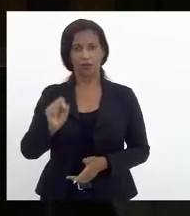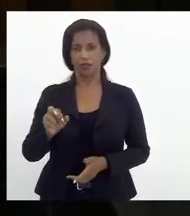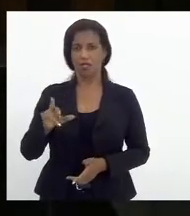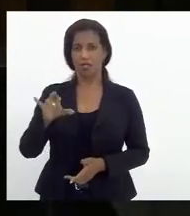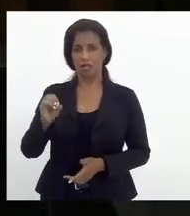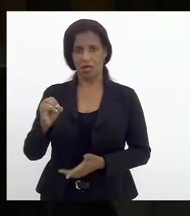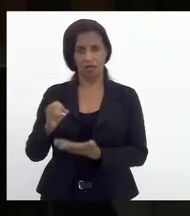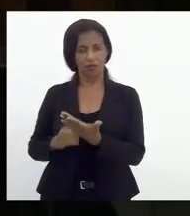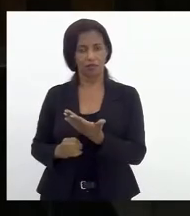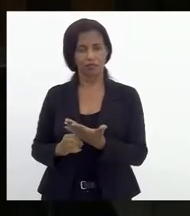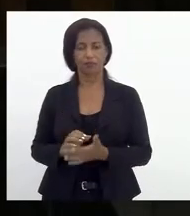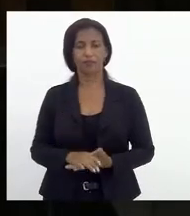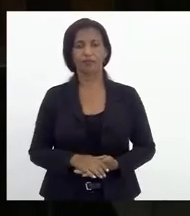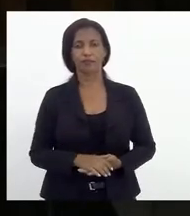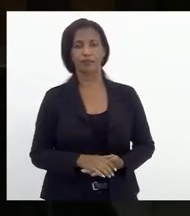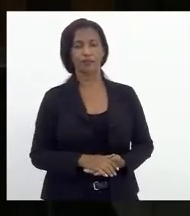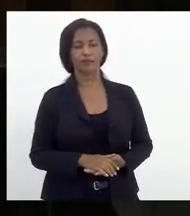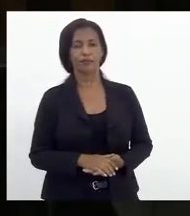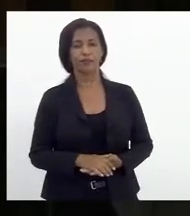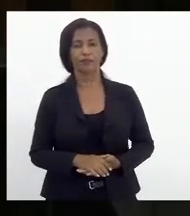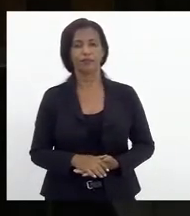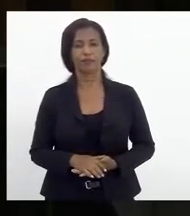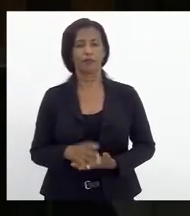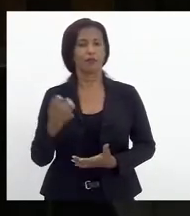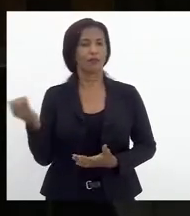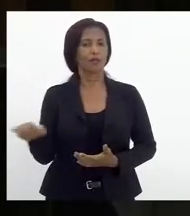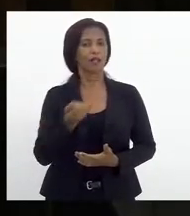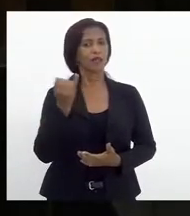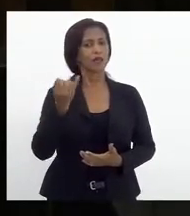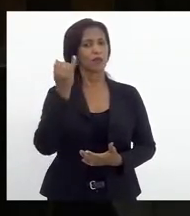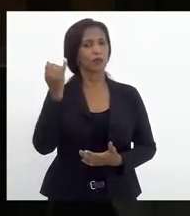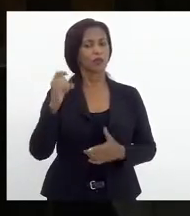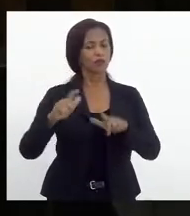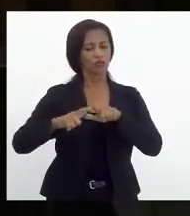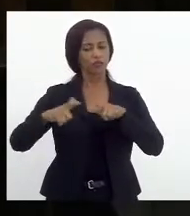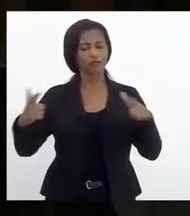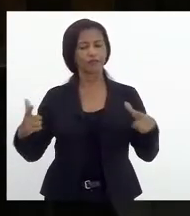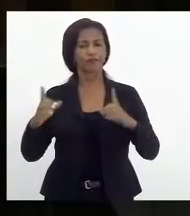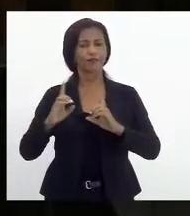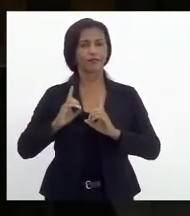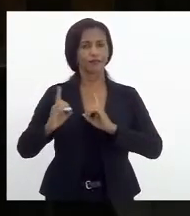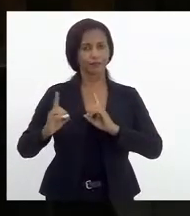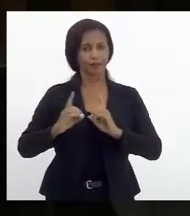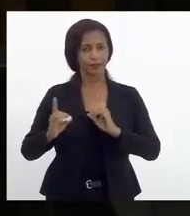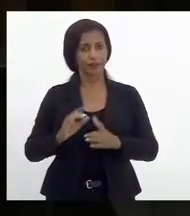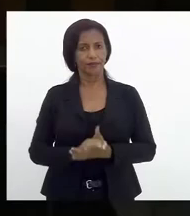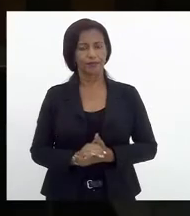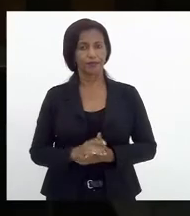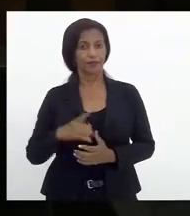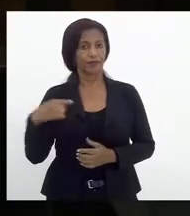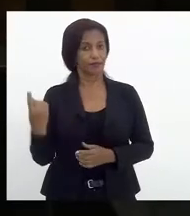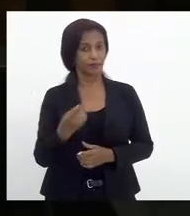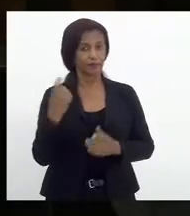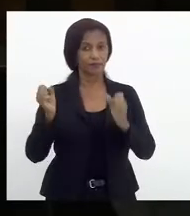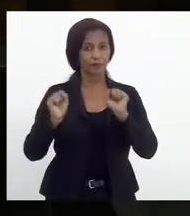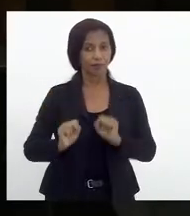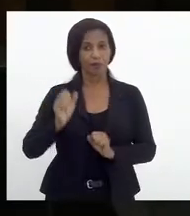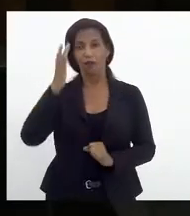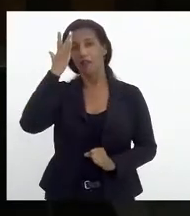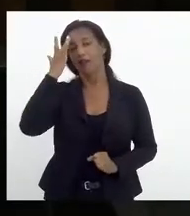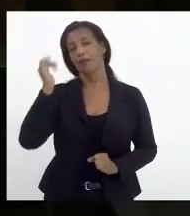Fernandes que seria importante a gente ampliar essa discussão para que a gente possa